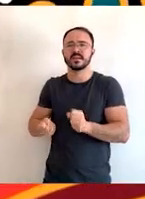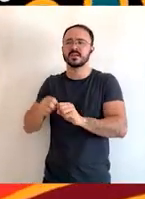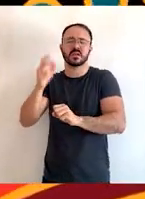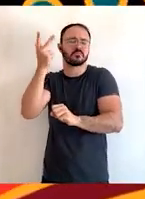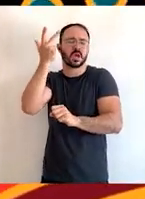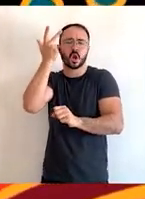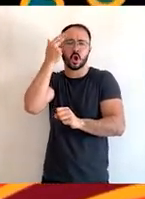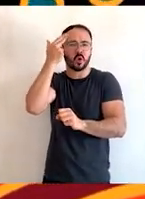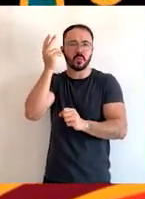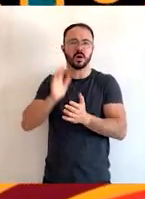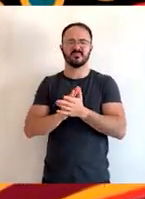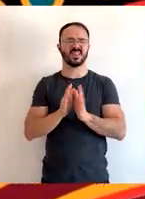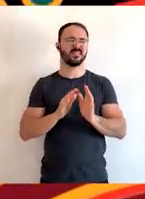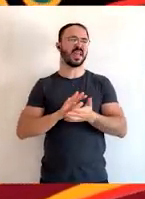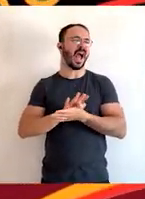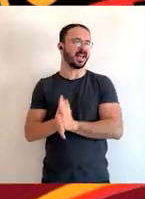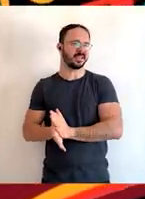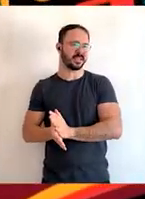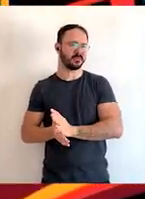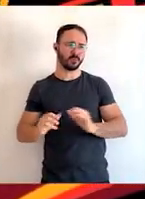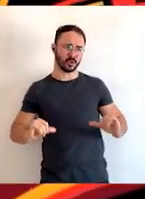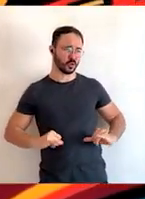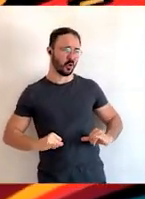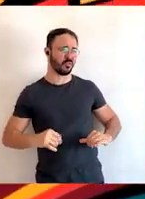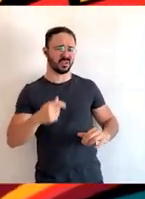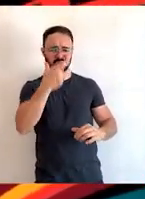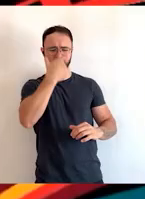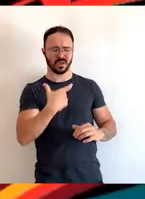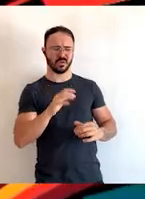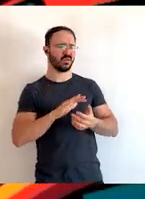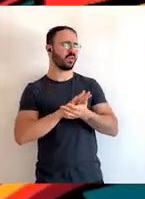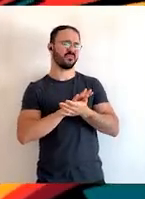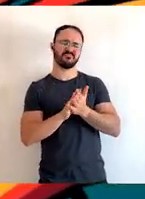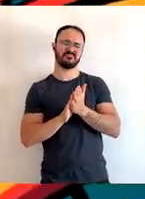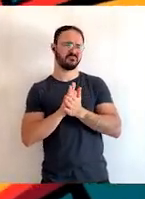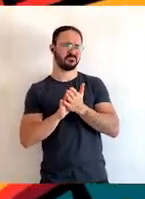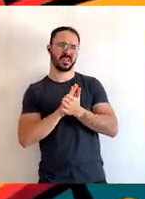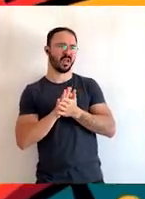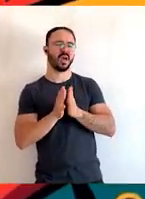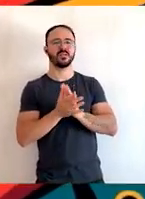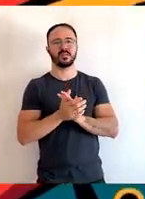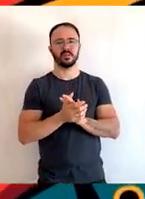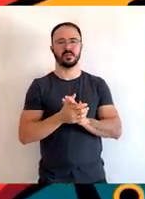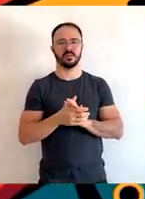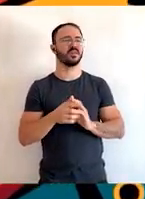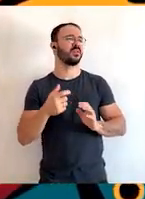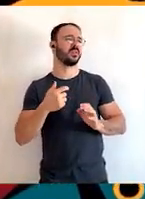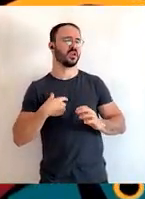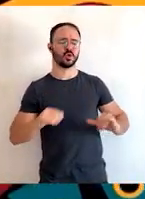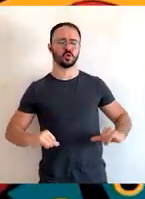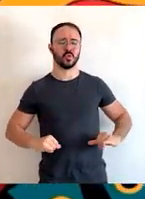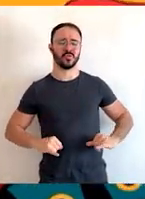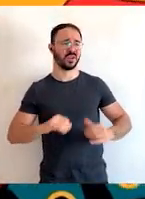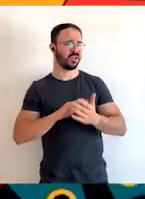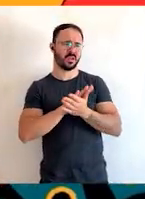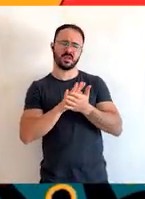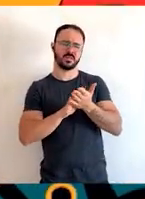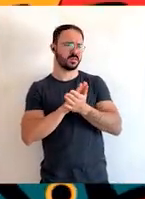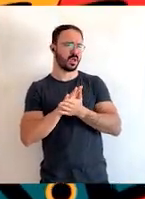essa prática como se dissesse, não, não temos. A gente não consegue porque a gente não consegue. Mas nós temos todas